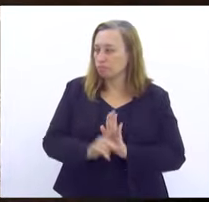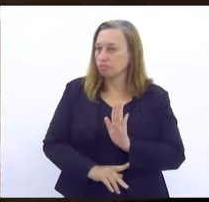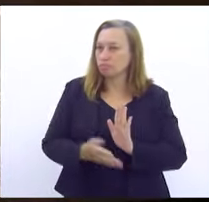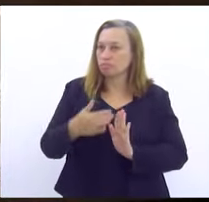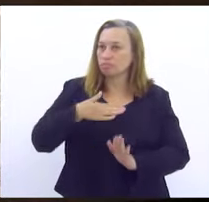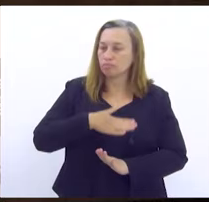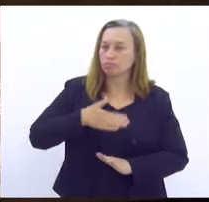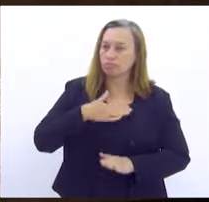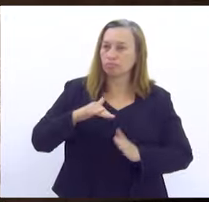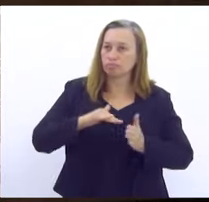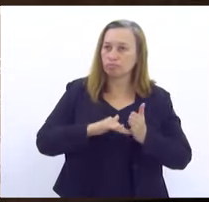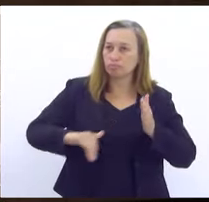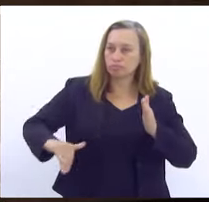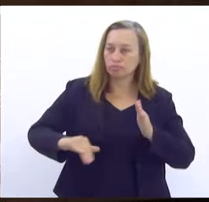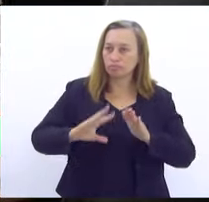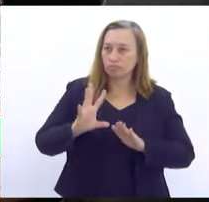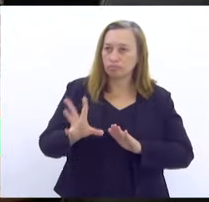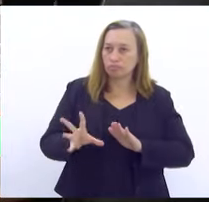retirar as emendas.